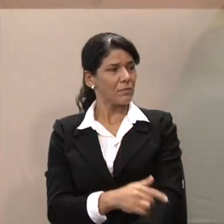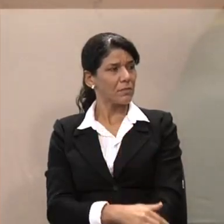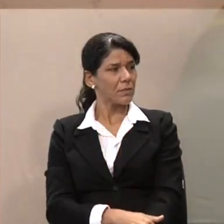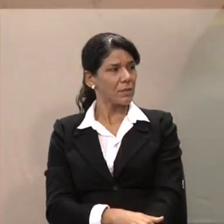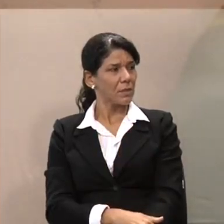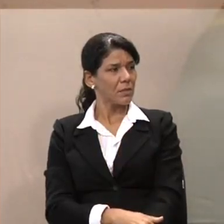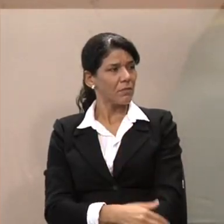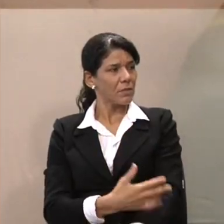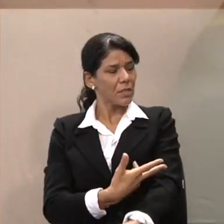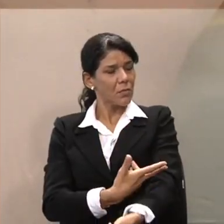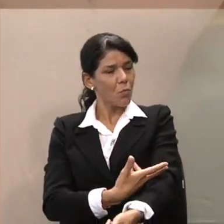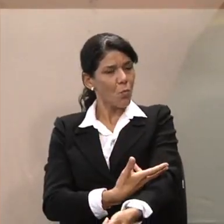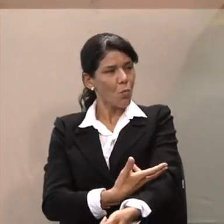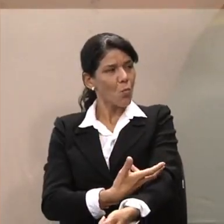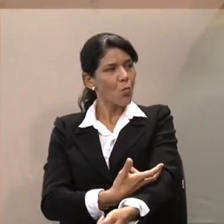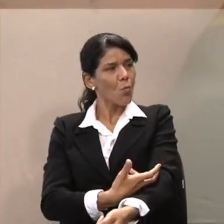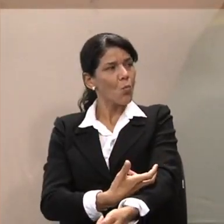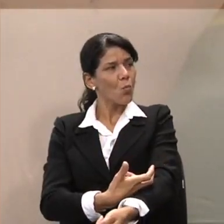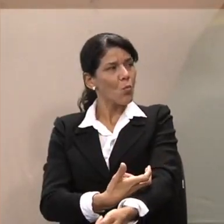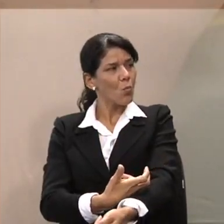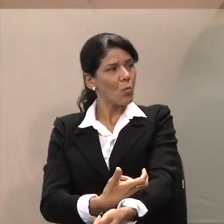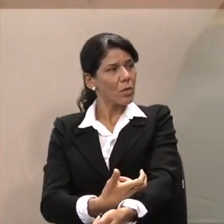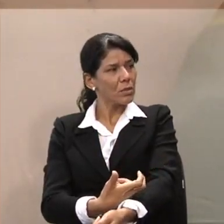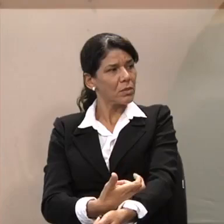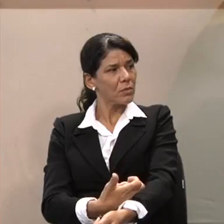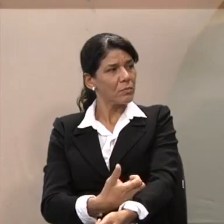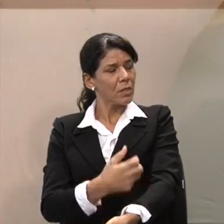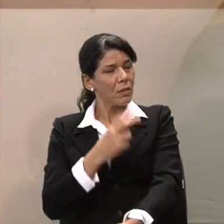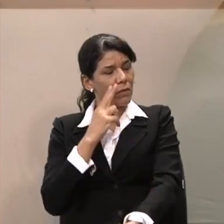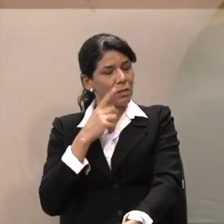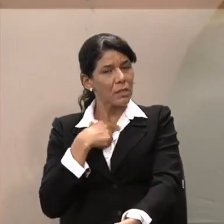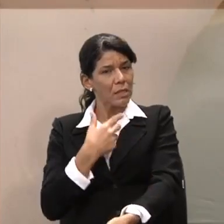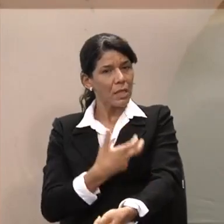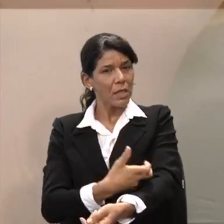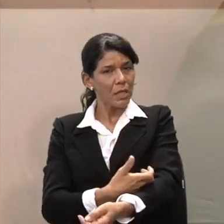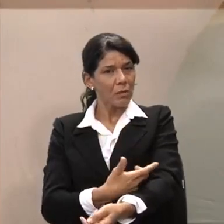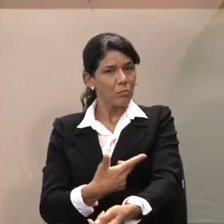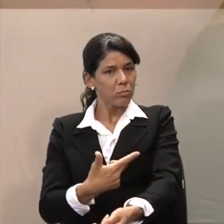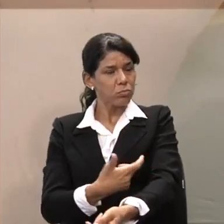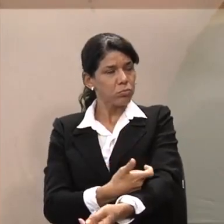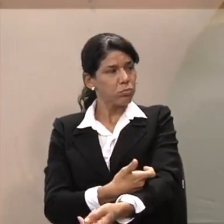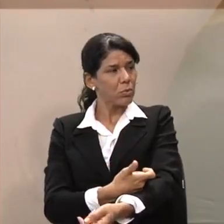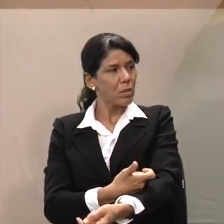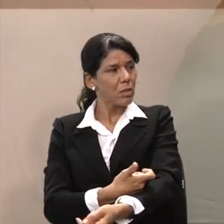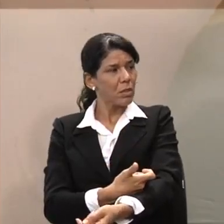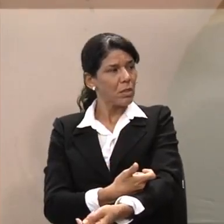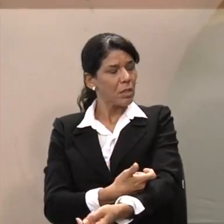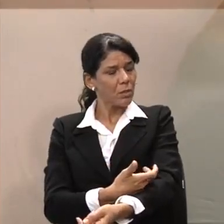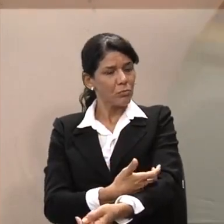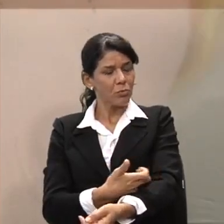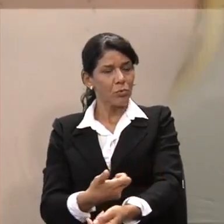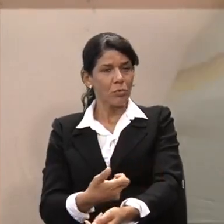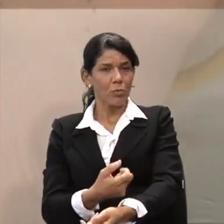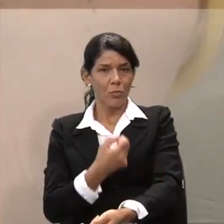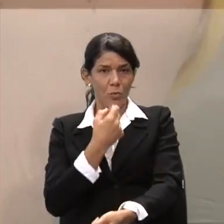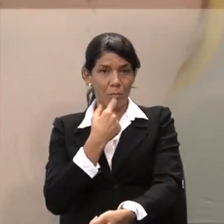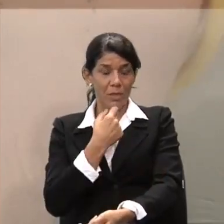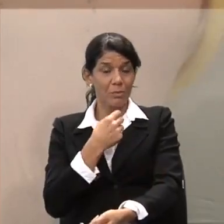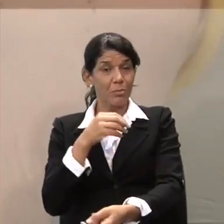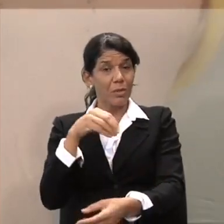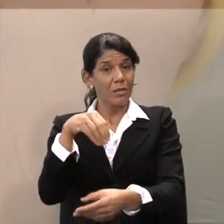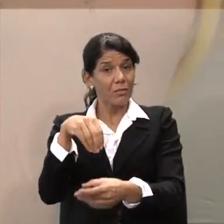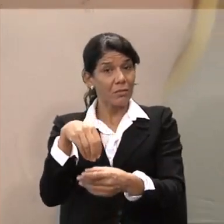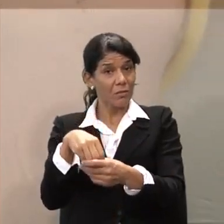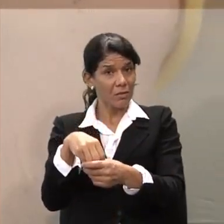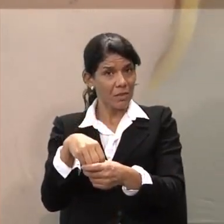Fazer a aspiração para haver o retorno venoso. Se houve retorno venoso, eu vou administrar o medicamento, porque eu estou